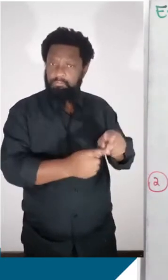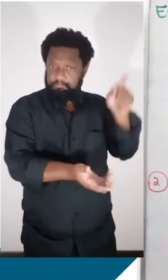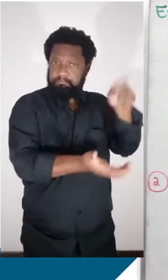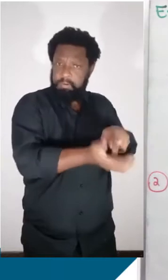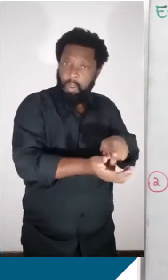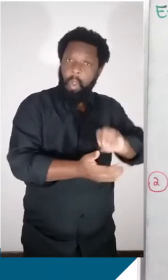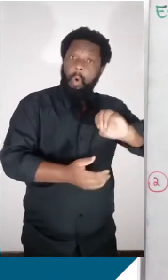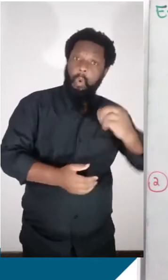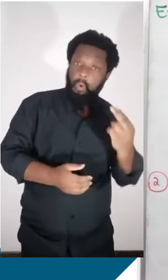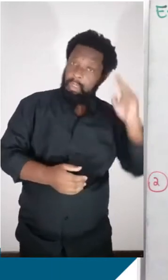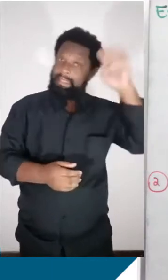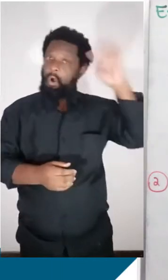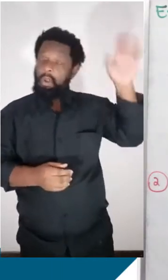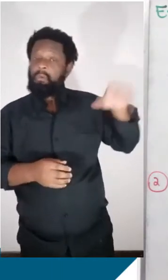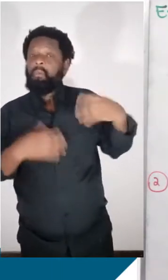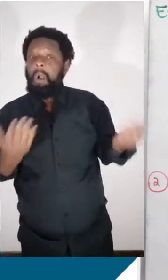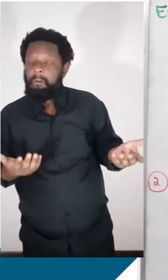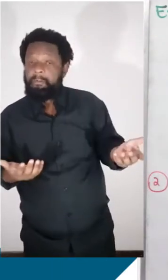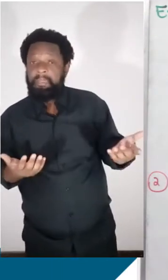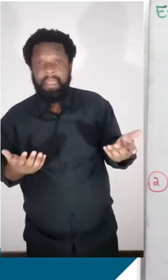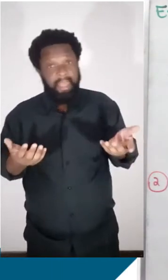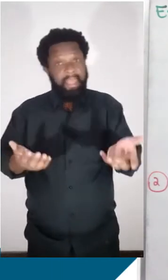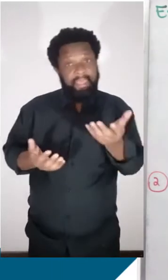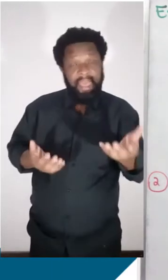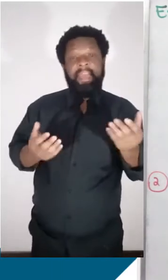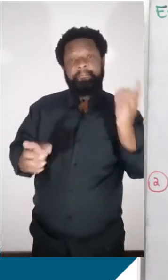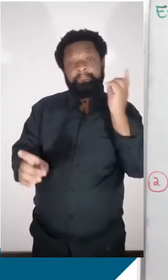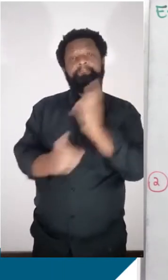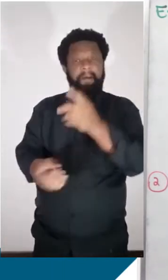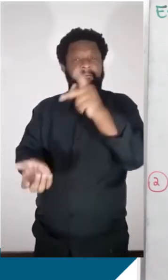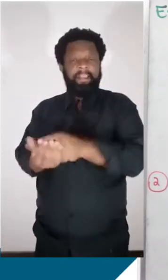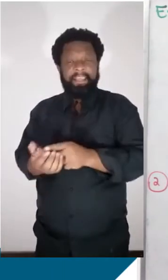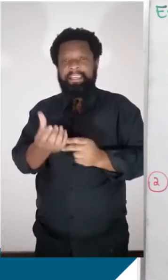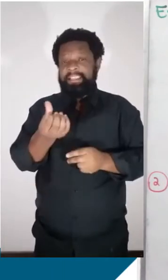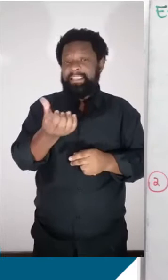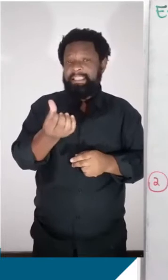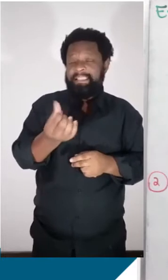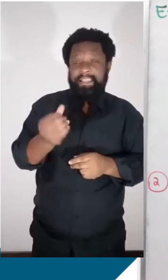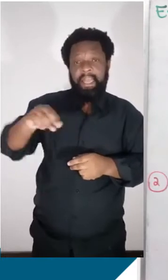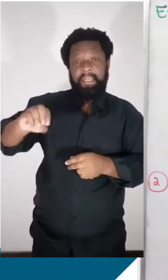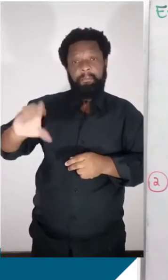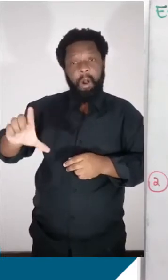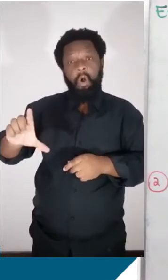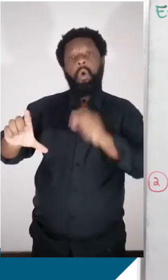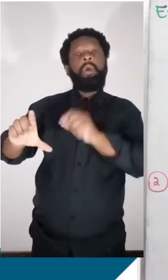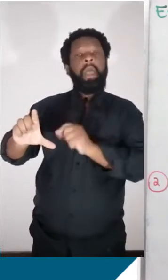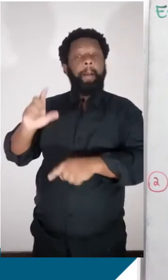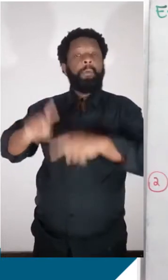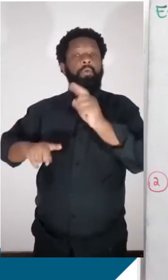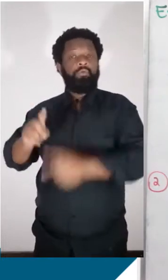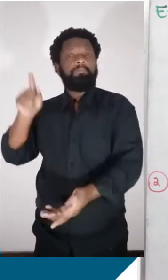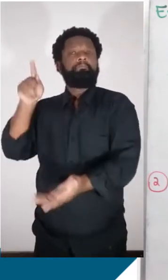o produto teórico? Ele quer, de fato, obter 16 mol. 16 mol é o